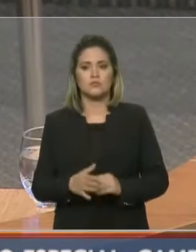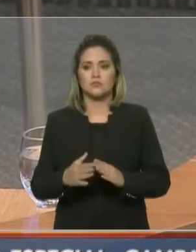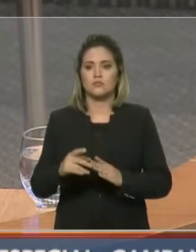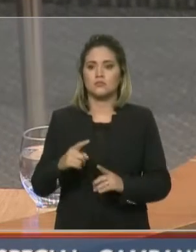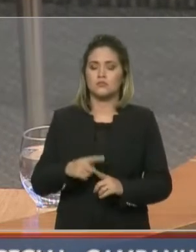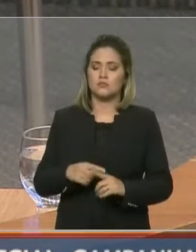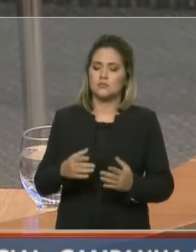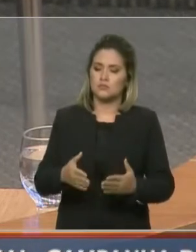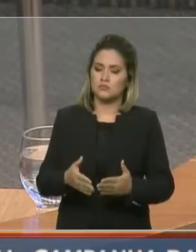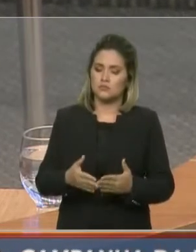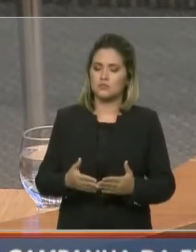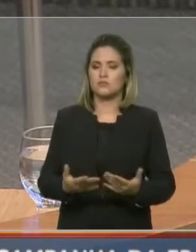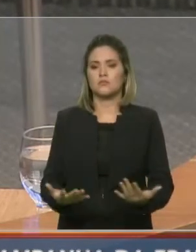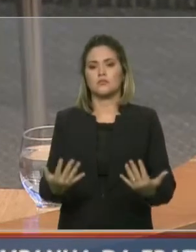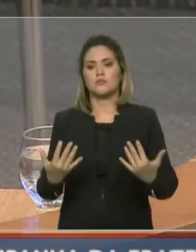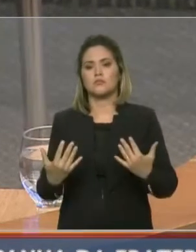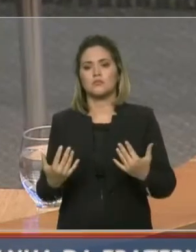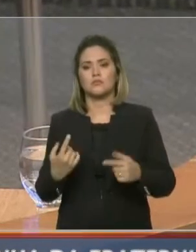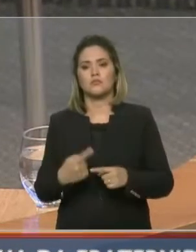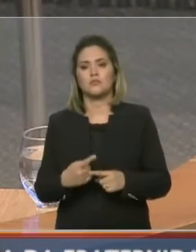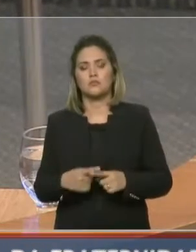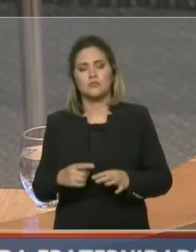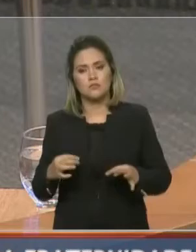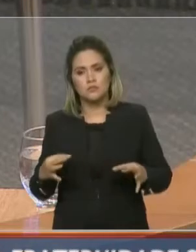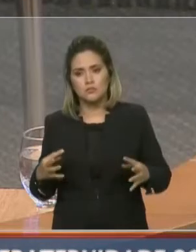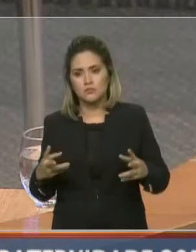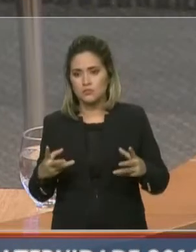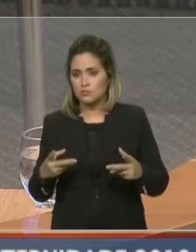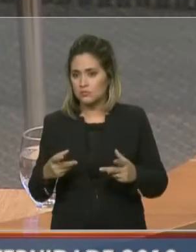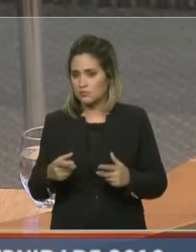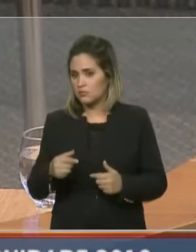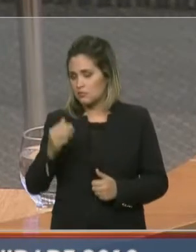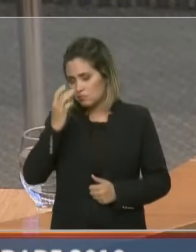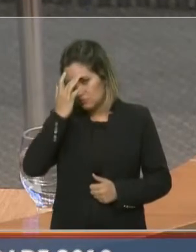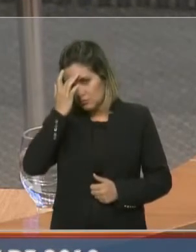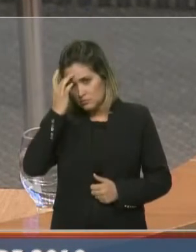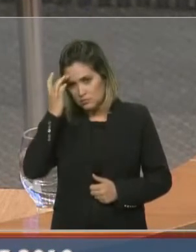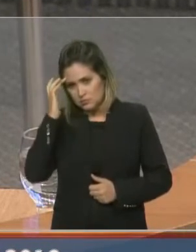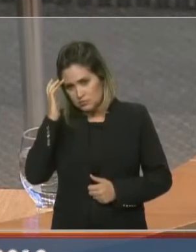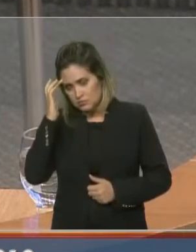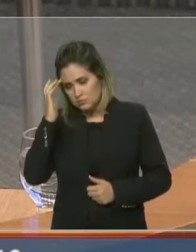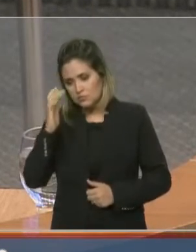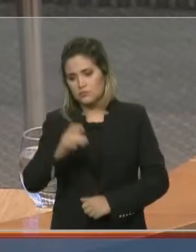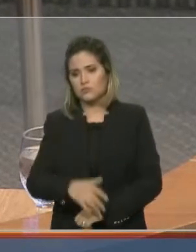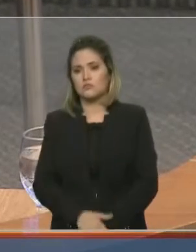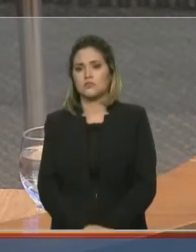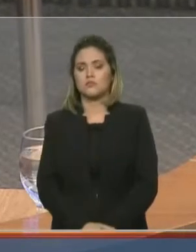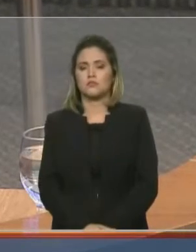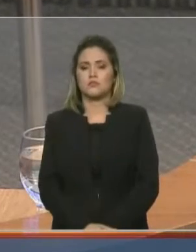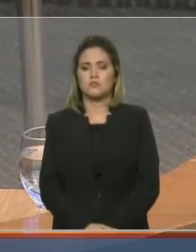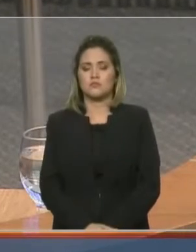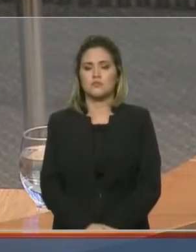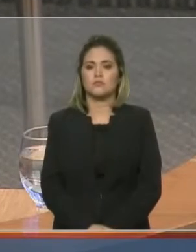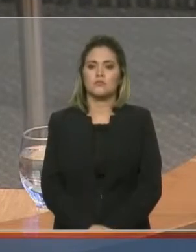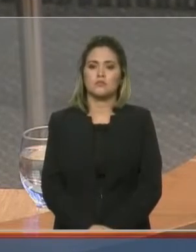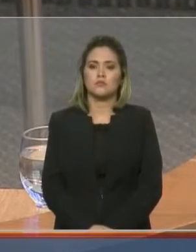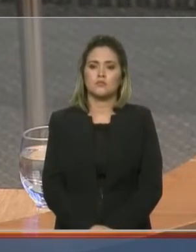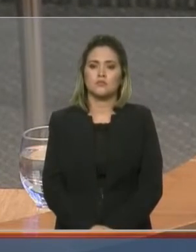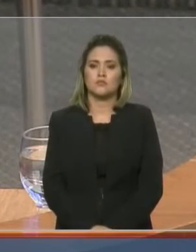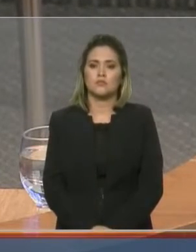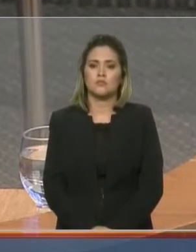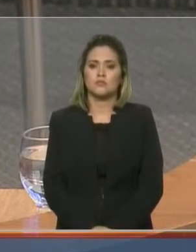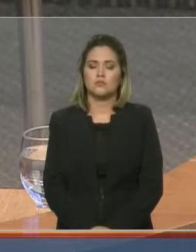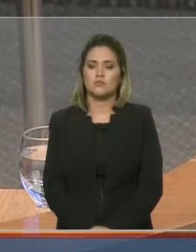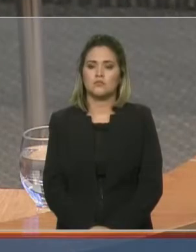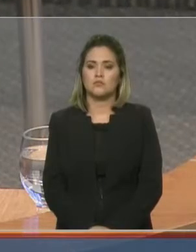os cristãos leigos e leigas, e as pessoas de boa vontade, que estão inseridos nos diversos